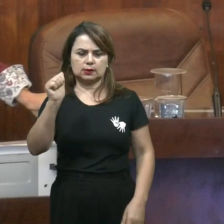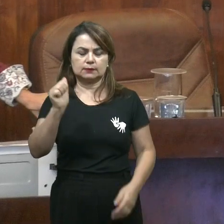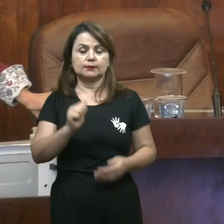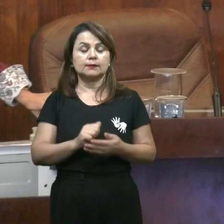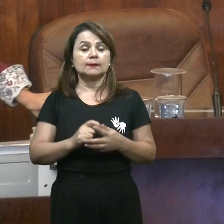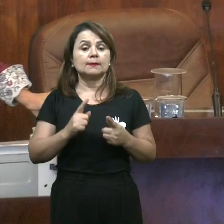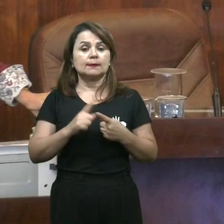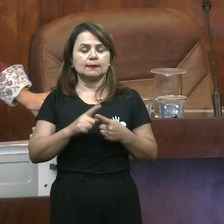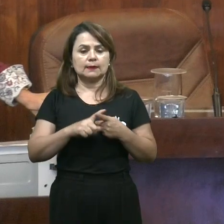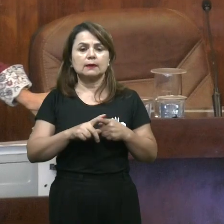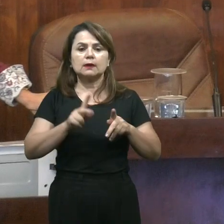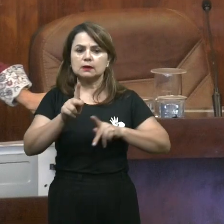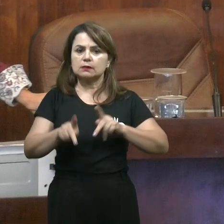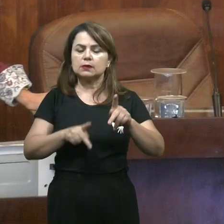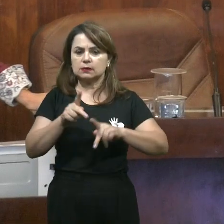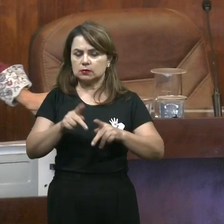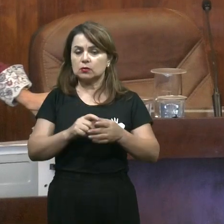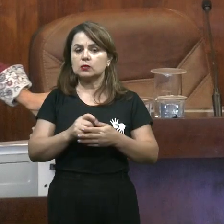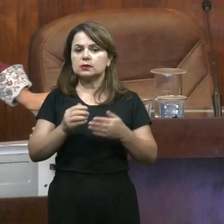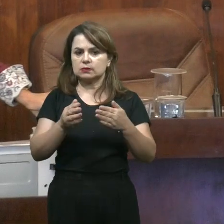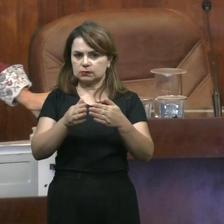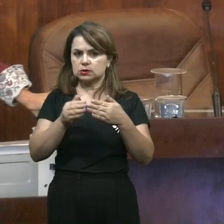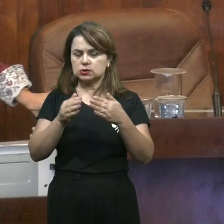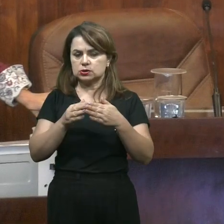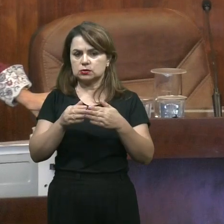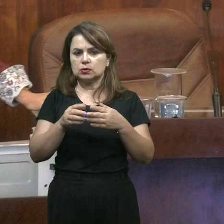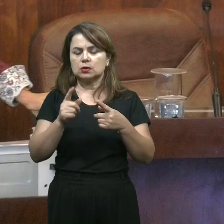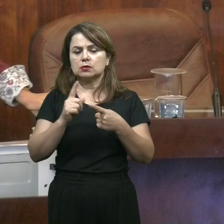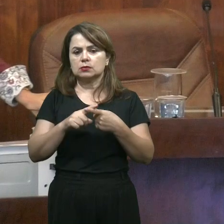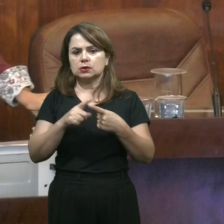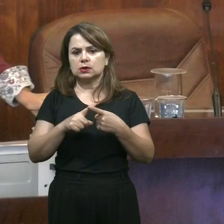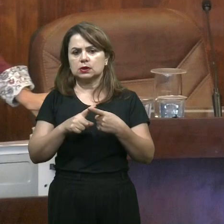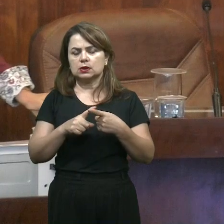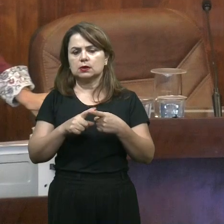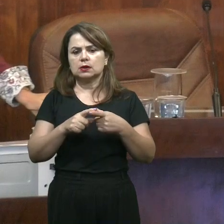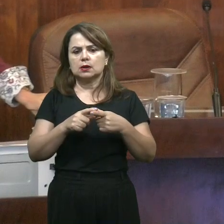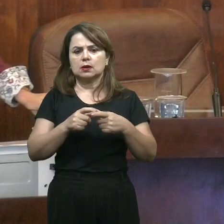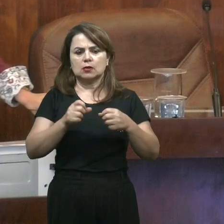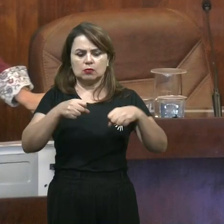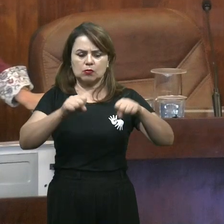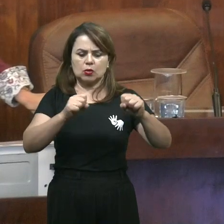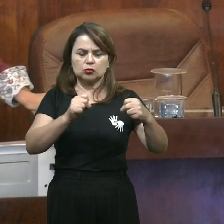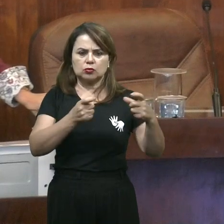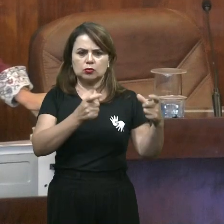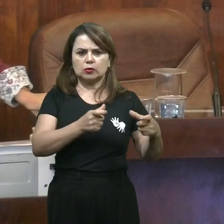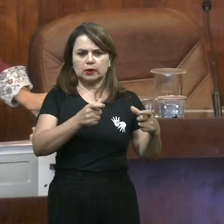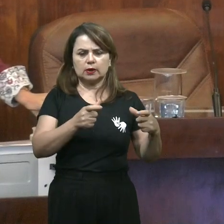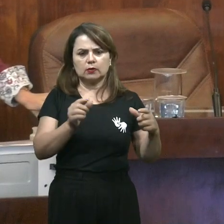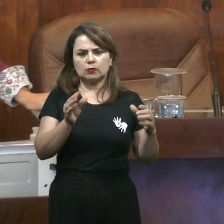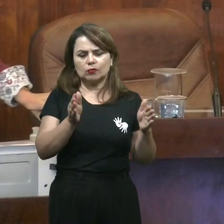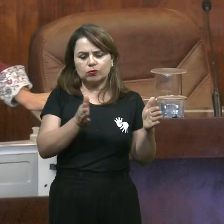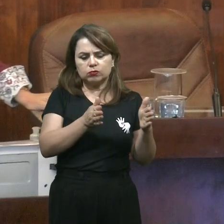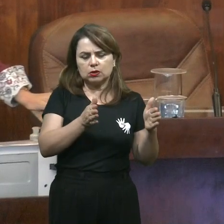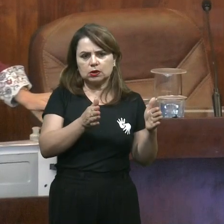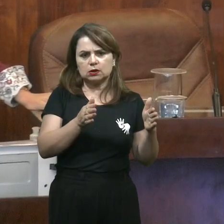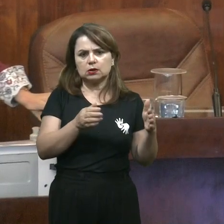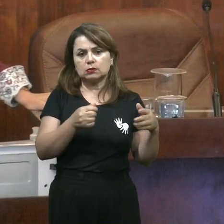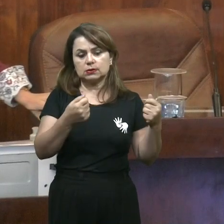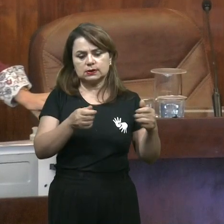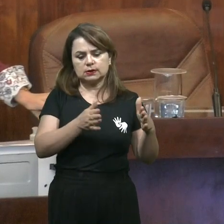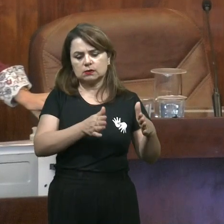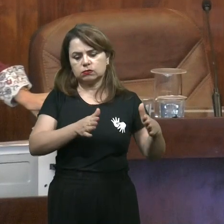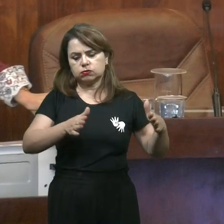que haja visto, que naquela região existe apenas um pequeno bolsão para motocicletas, situado na